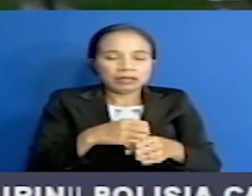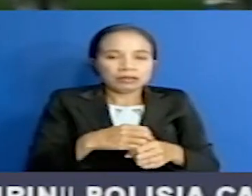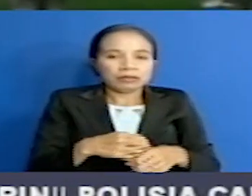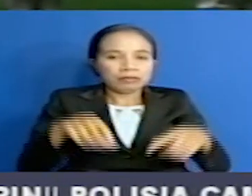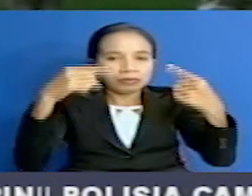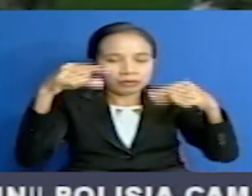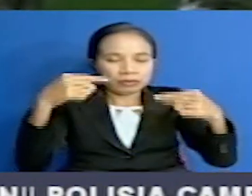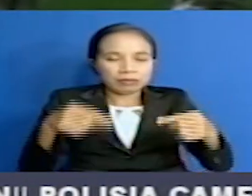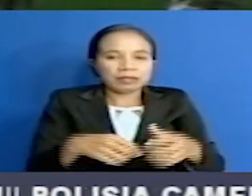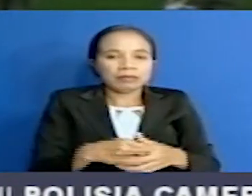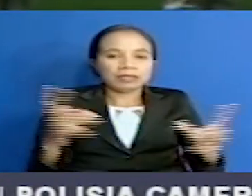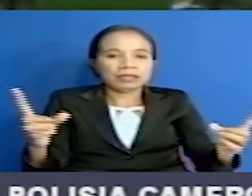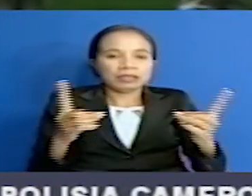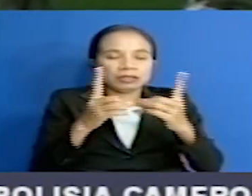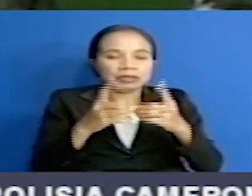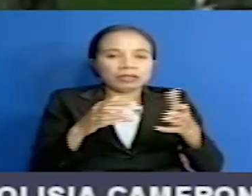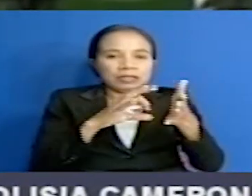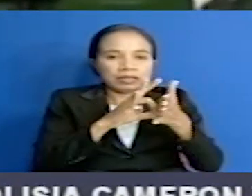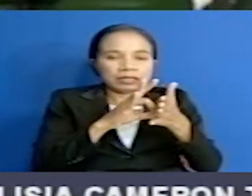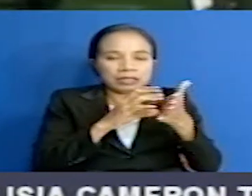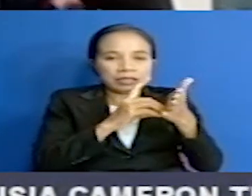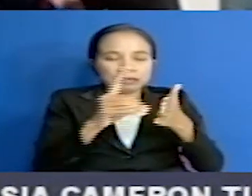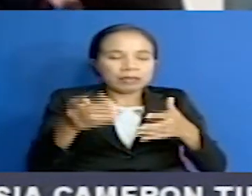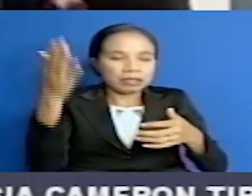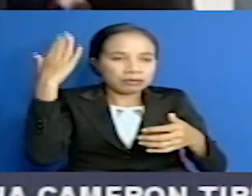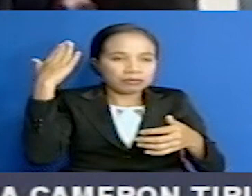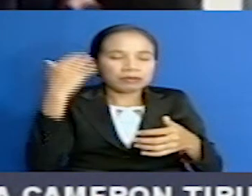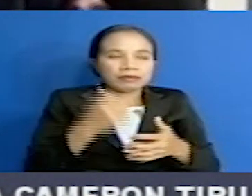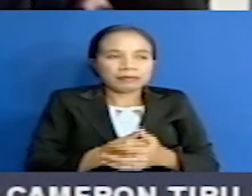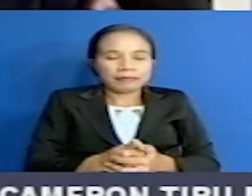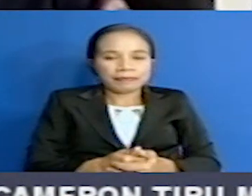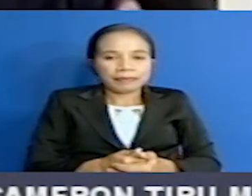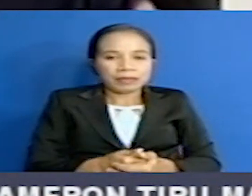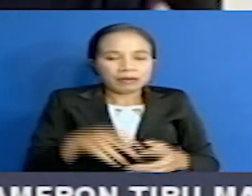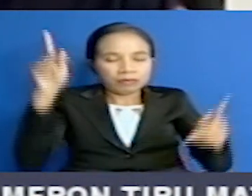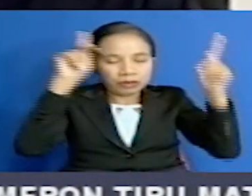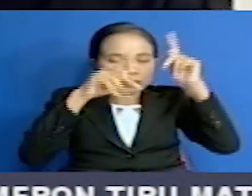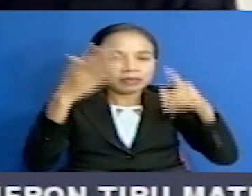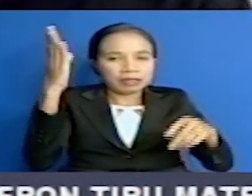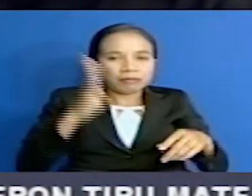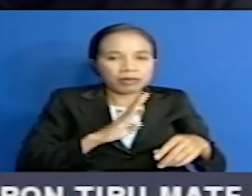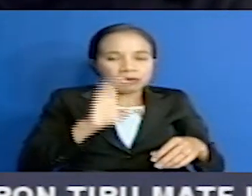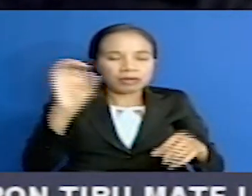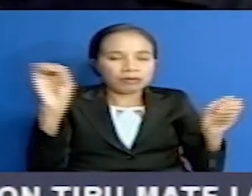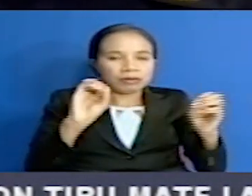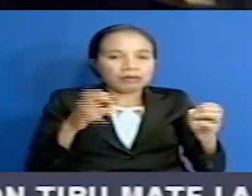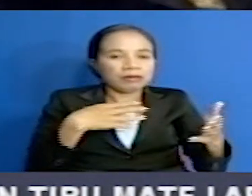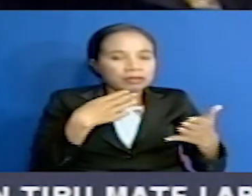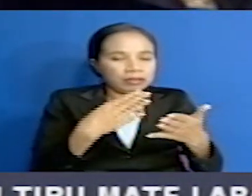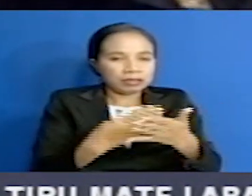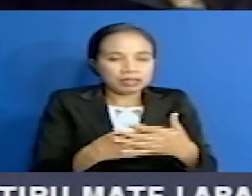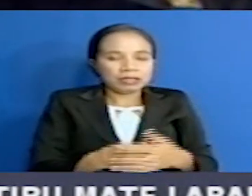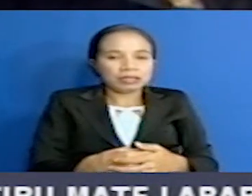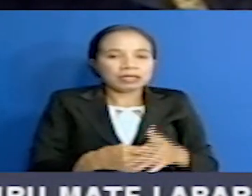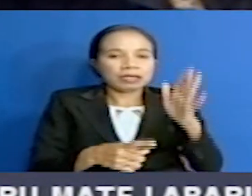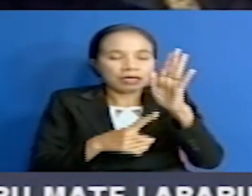Malu e da NBA acontece e a semana Kotoko. Situação em Bocó, agora sem laudia, controlado. Dela uma